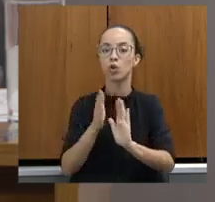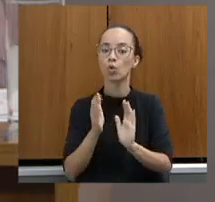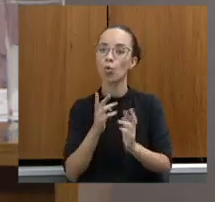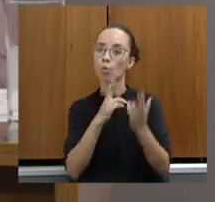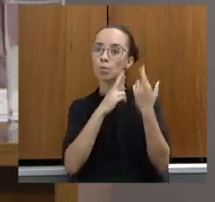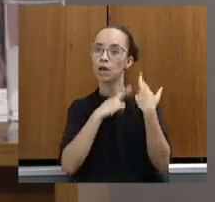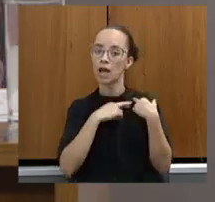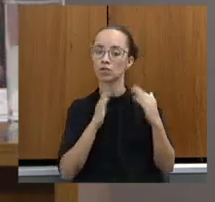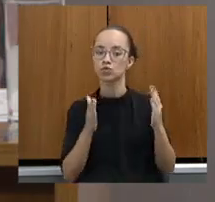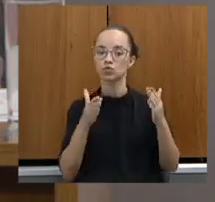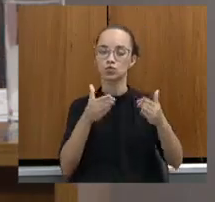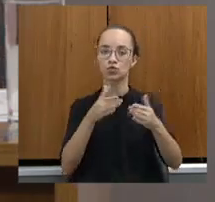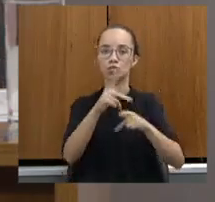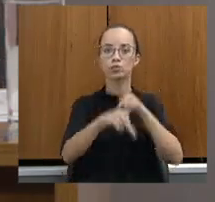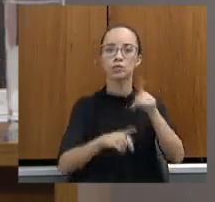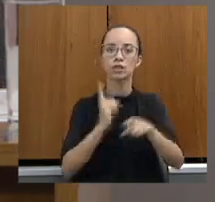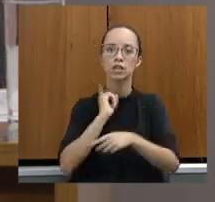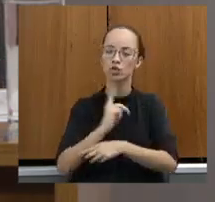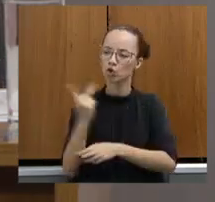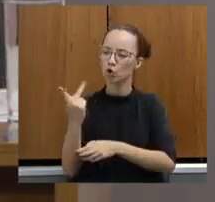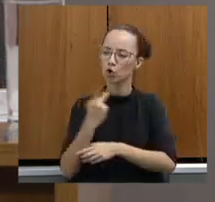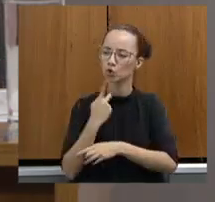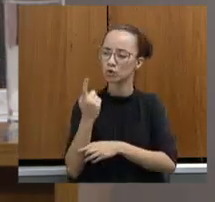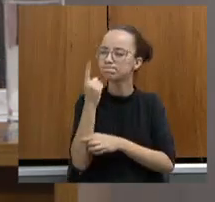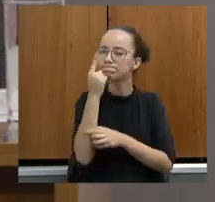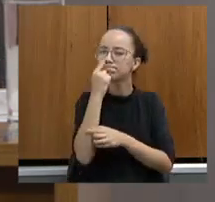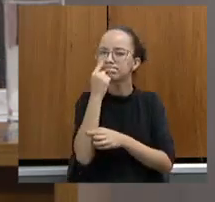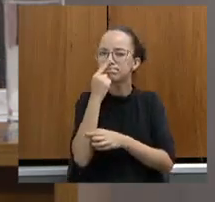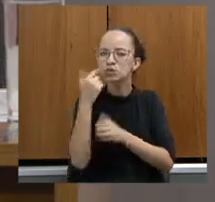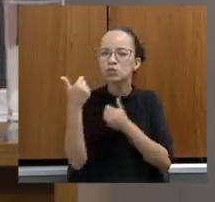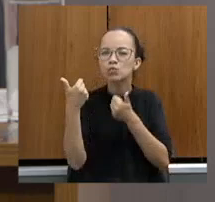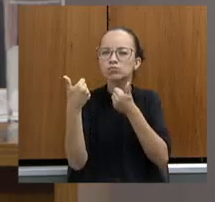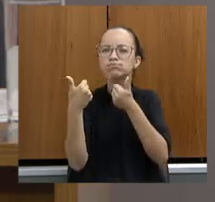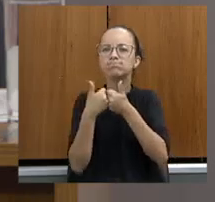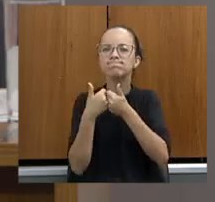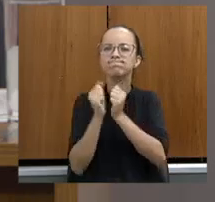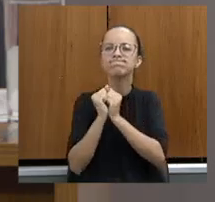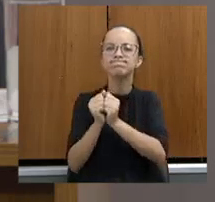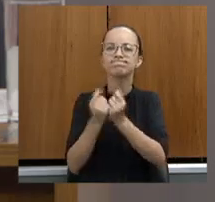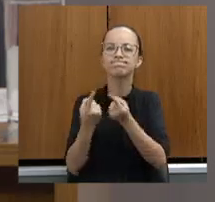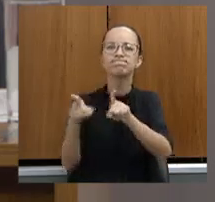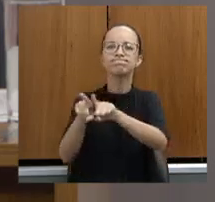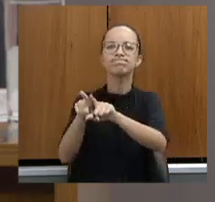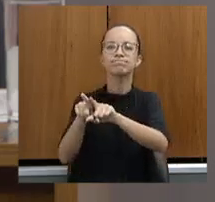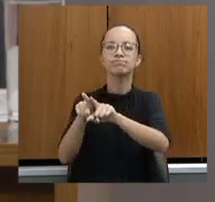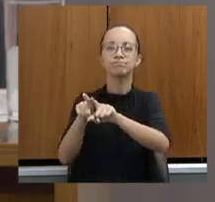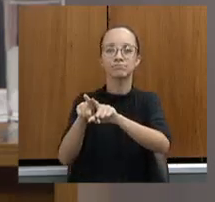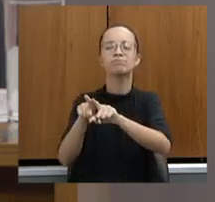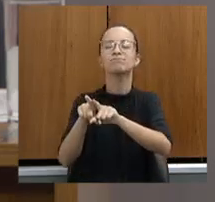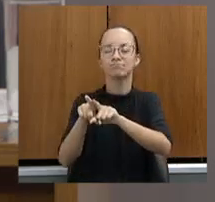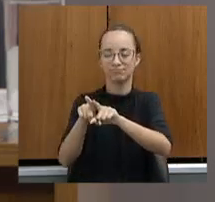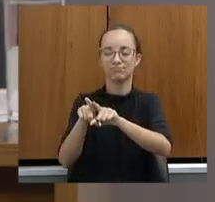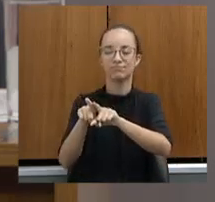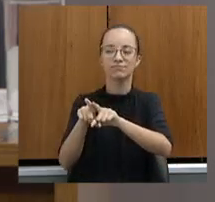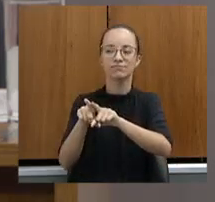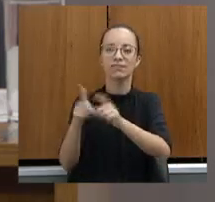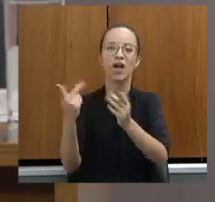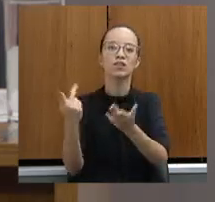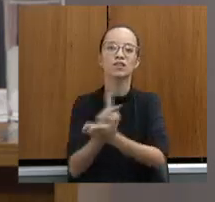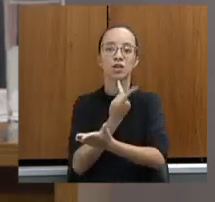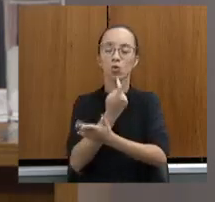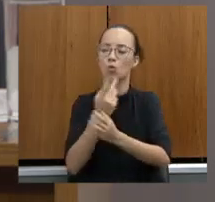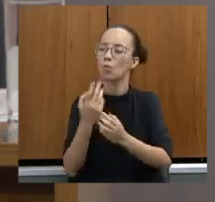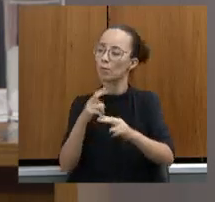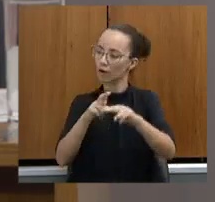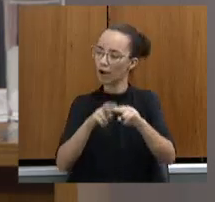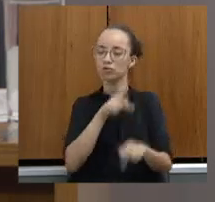os nossos laços foram ficando cada vez mais próximos cada vez mais firmes e mais apertados de fato em nome